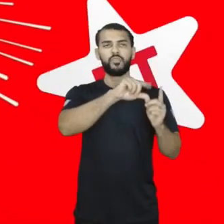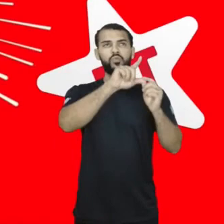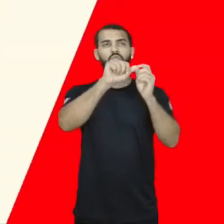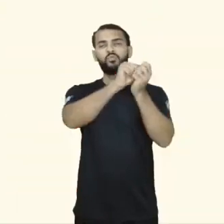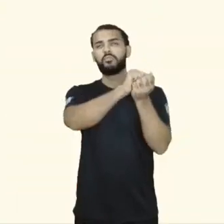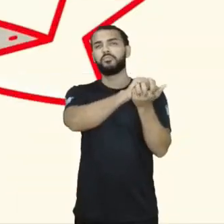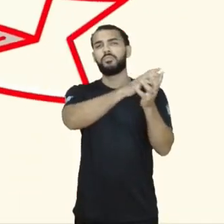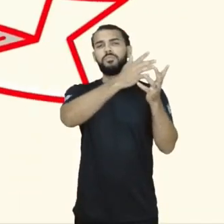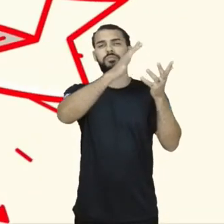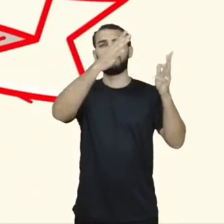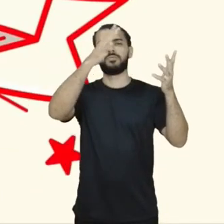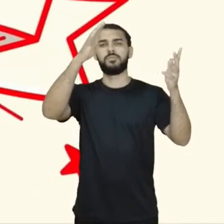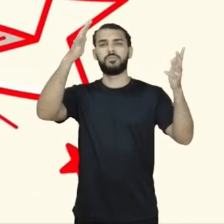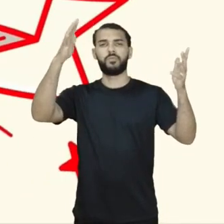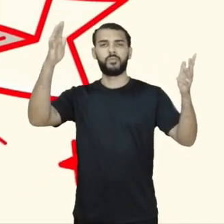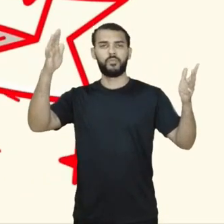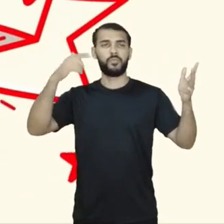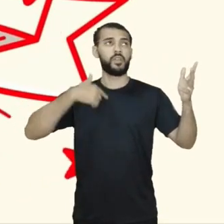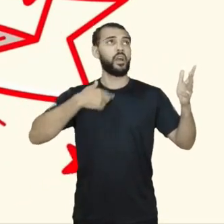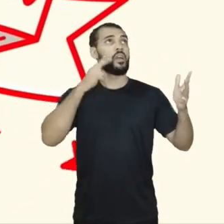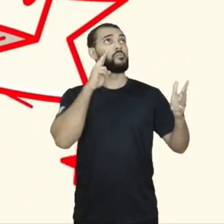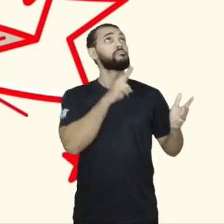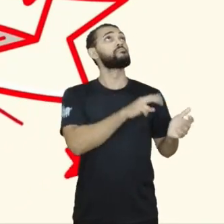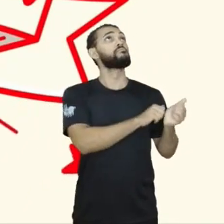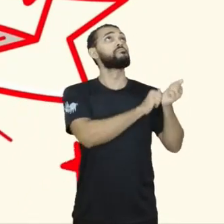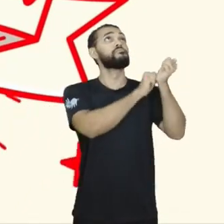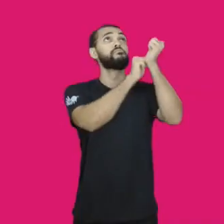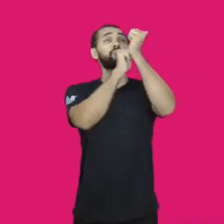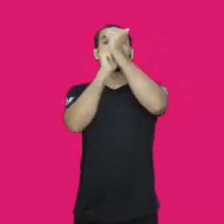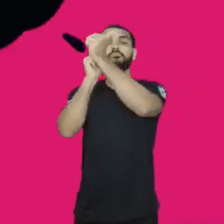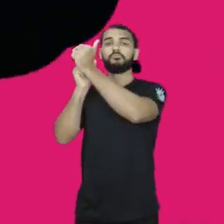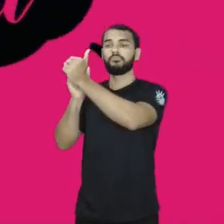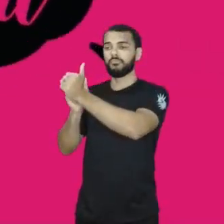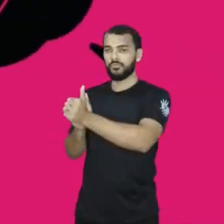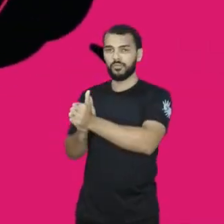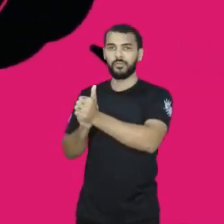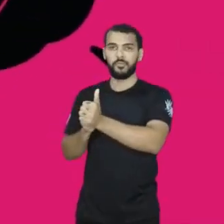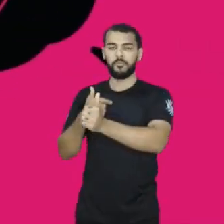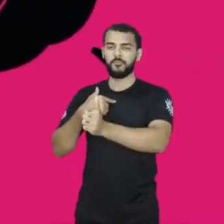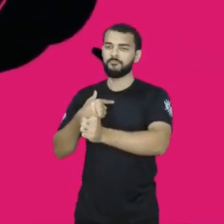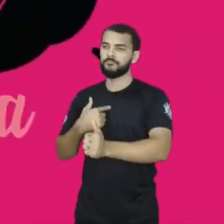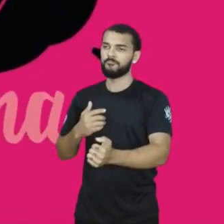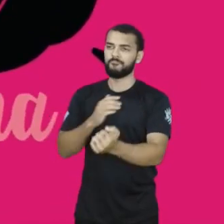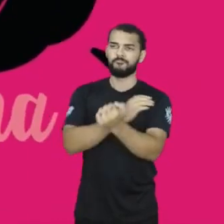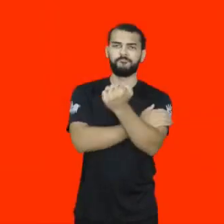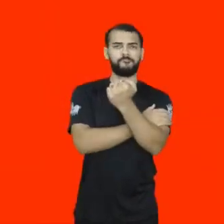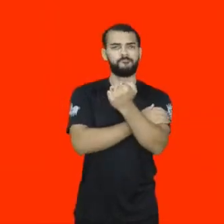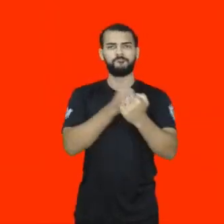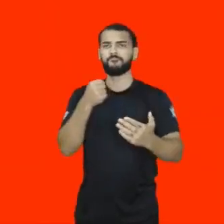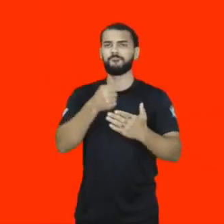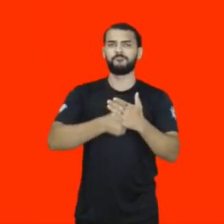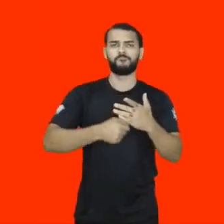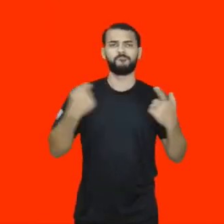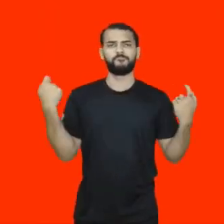brilha, ela é quem vai me guiar. Ser guerreira é minha